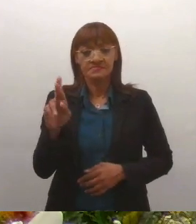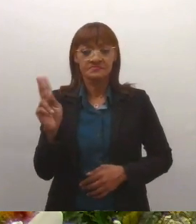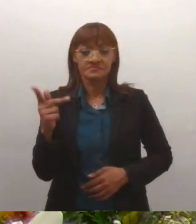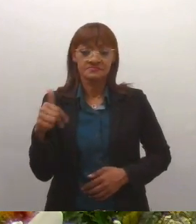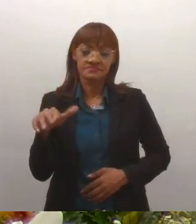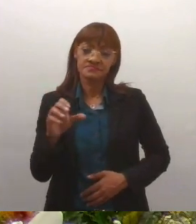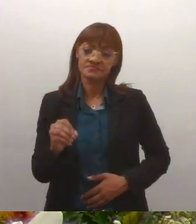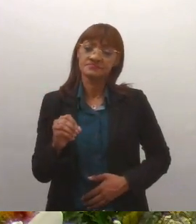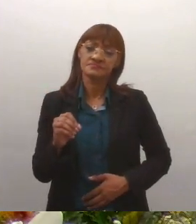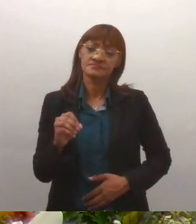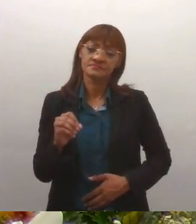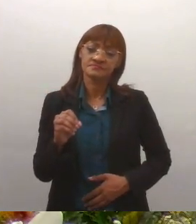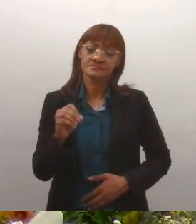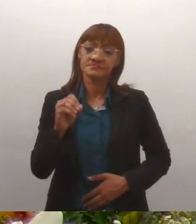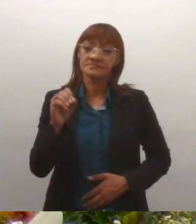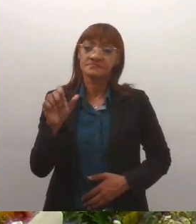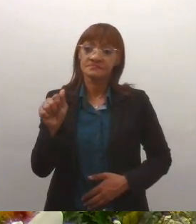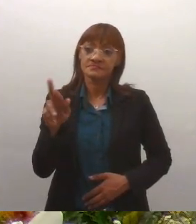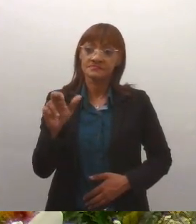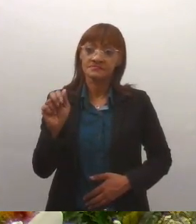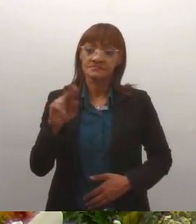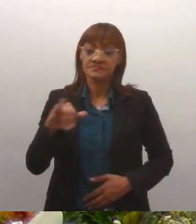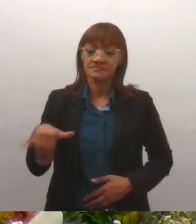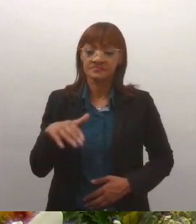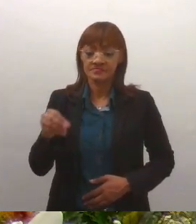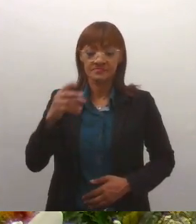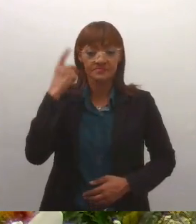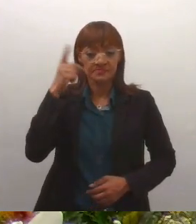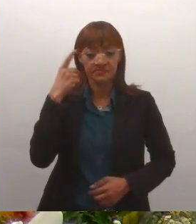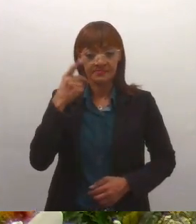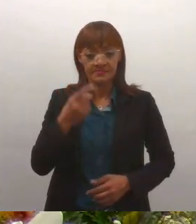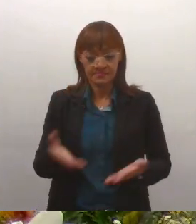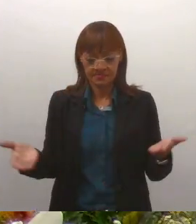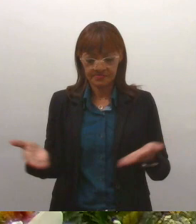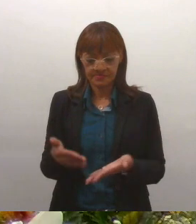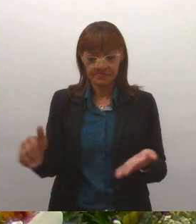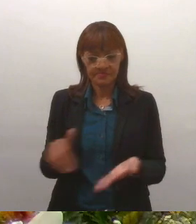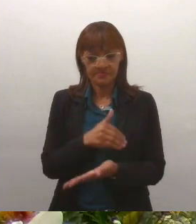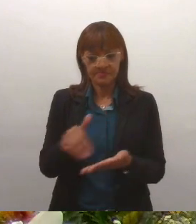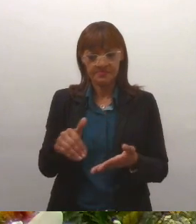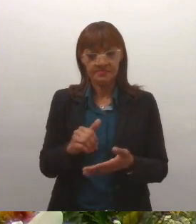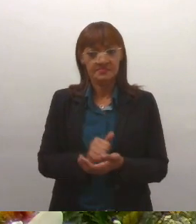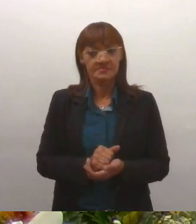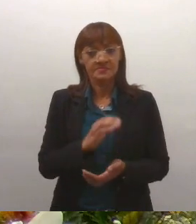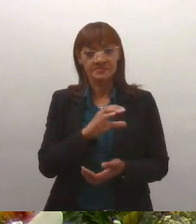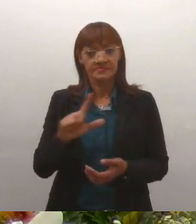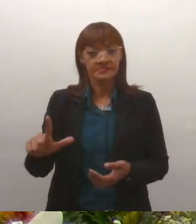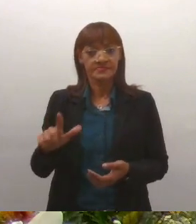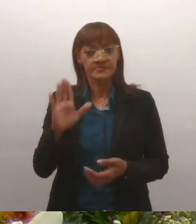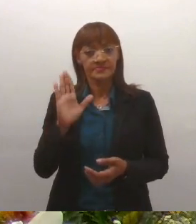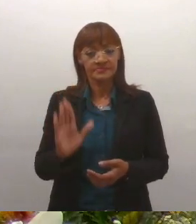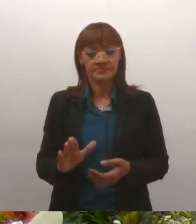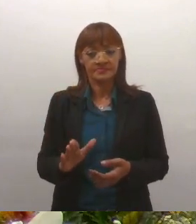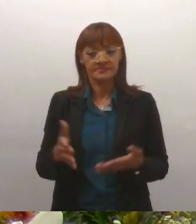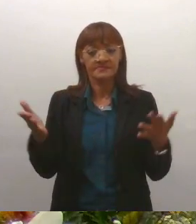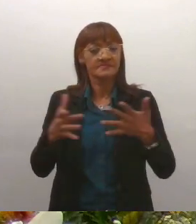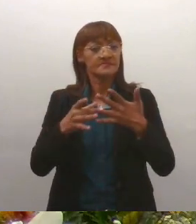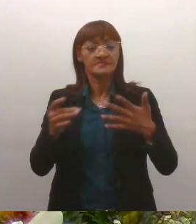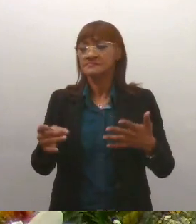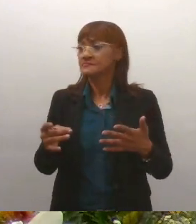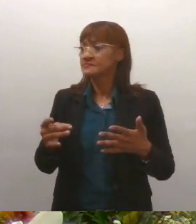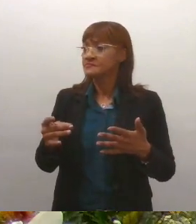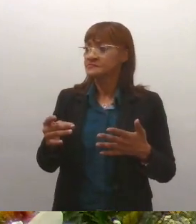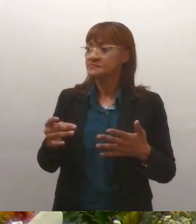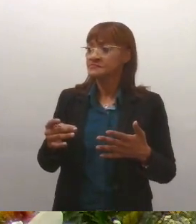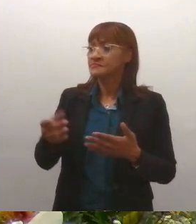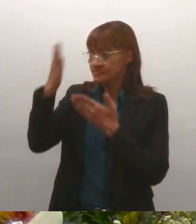agora secretário do Gabinete Civil, por essa distinção. Meu amigo, muito obrigado, muito obrigado. E repito,